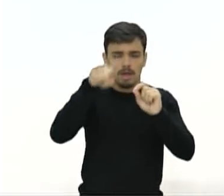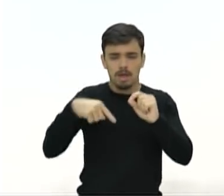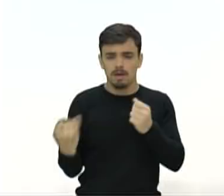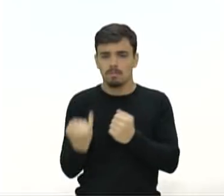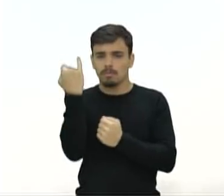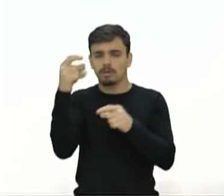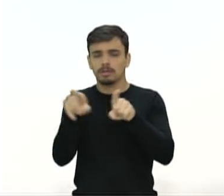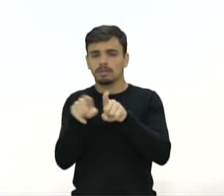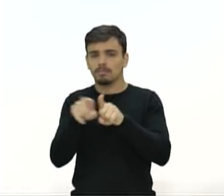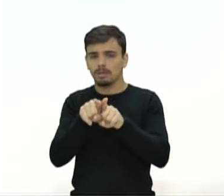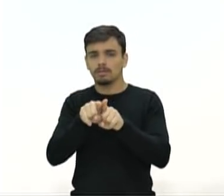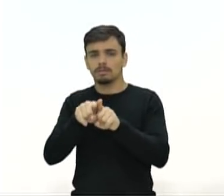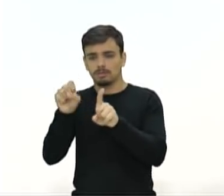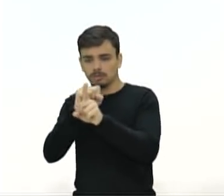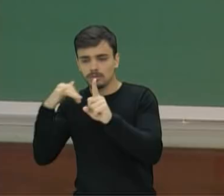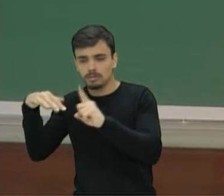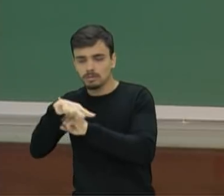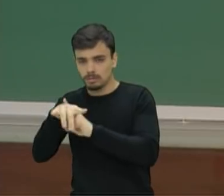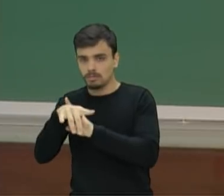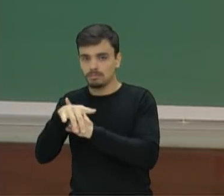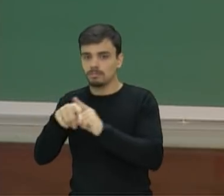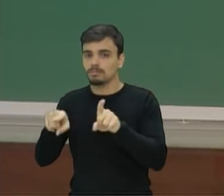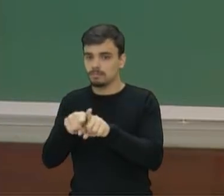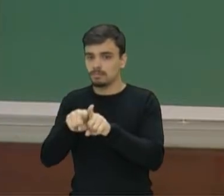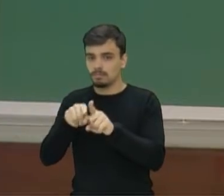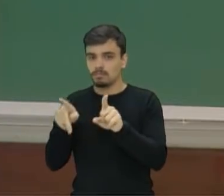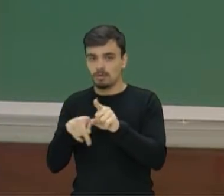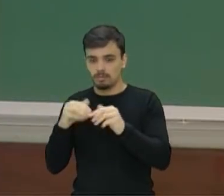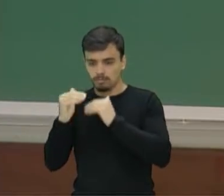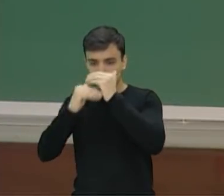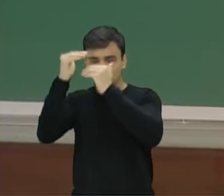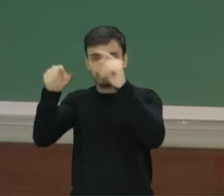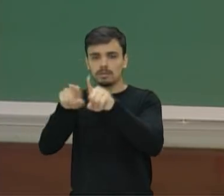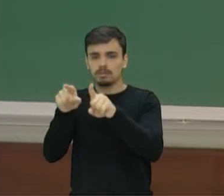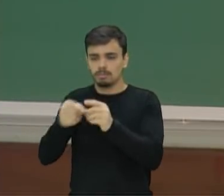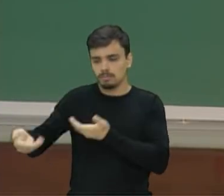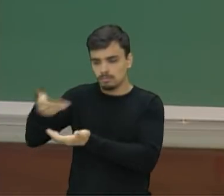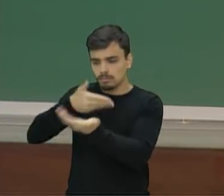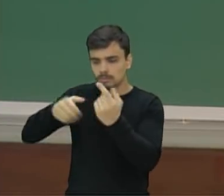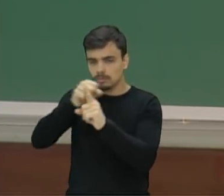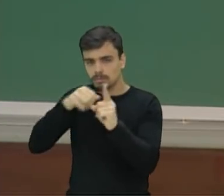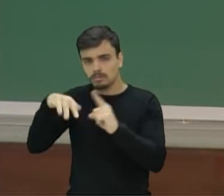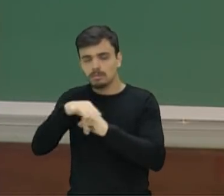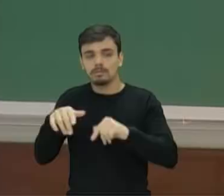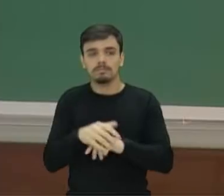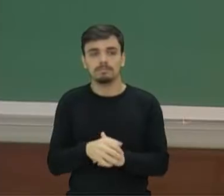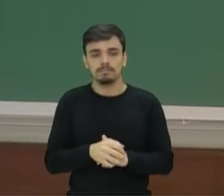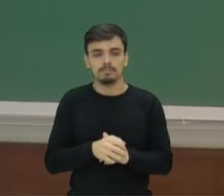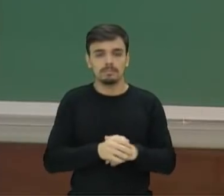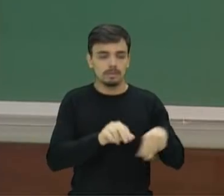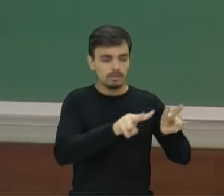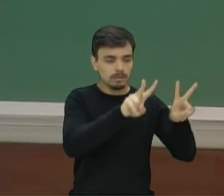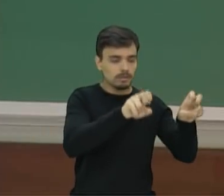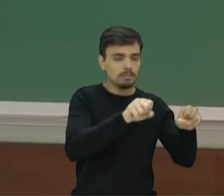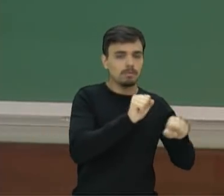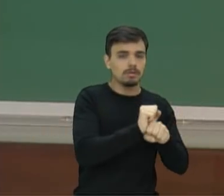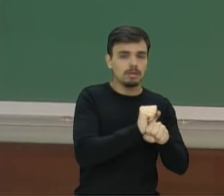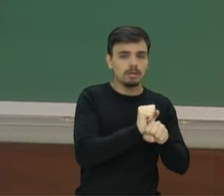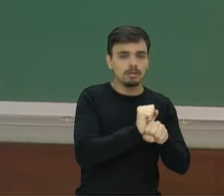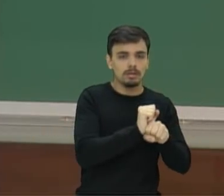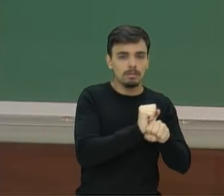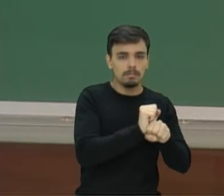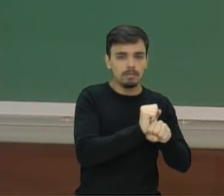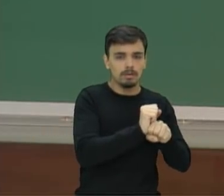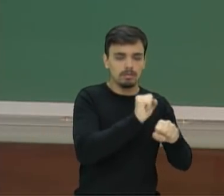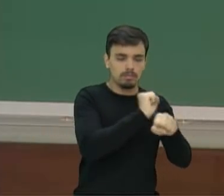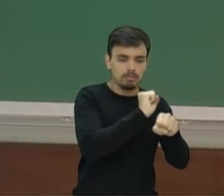a importância que a instituição tem para a socialização dos indivíduos e para a harmonia da sociedade. Para o tema de combater a